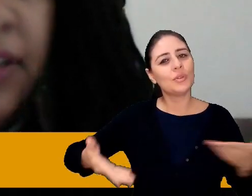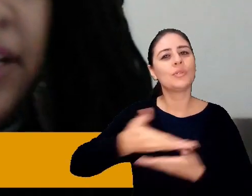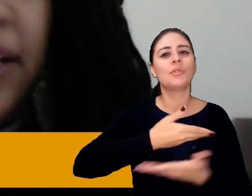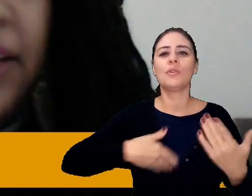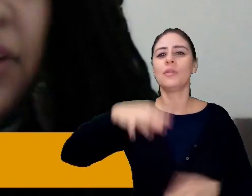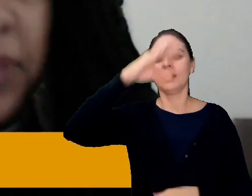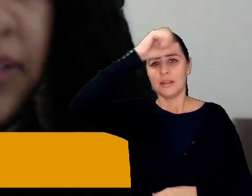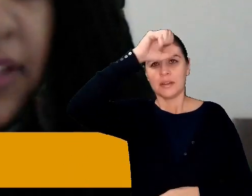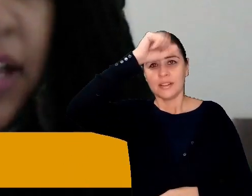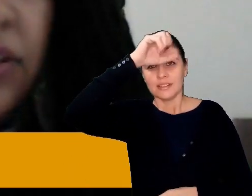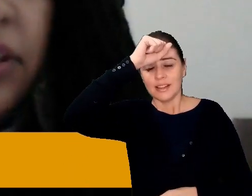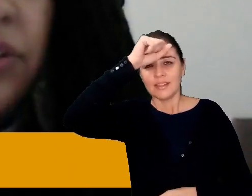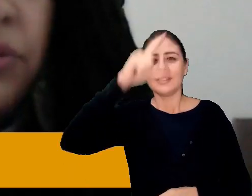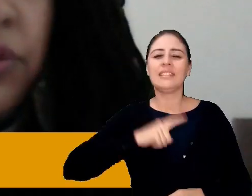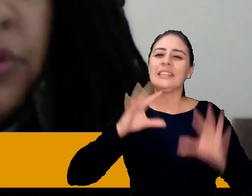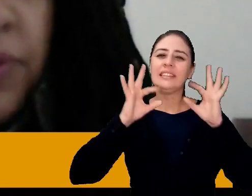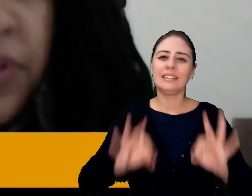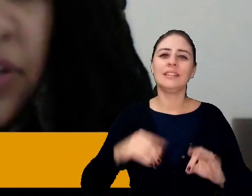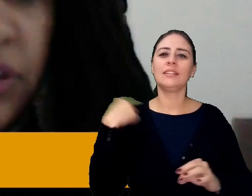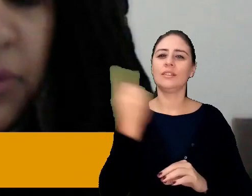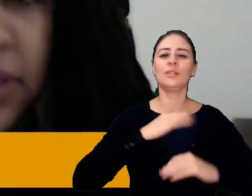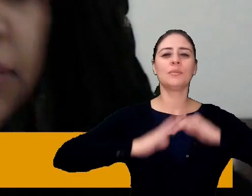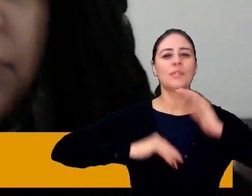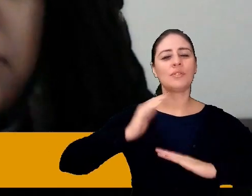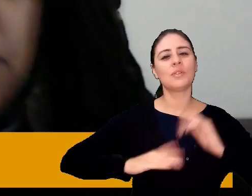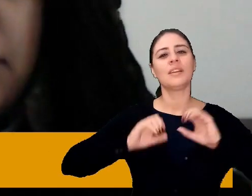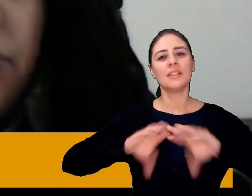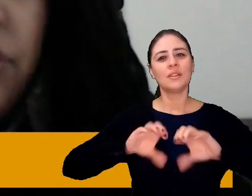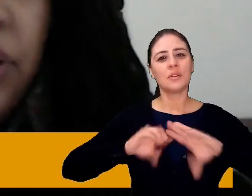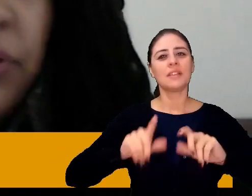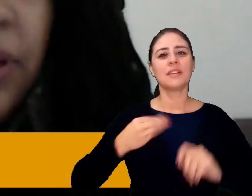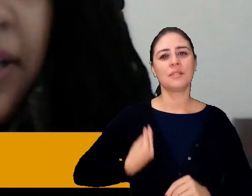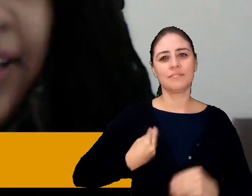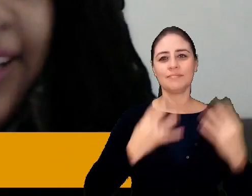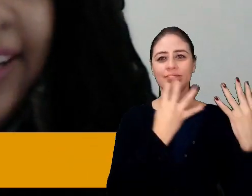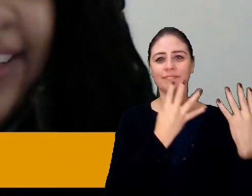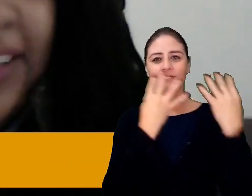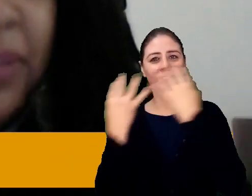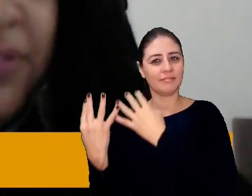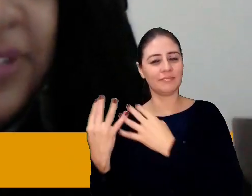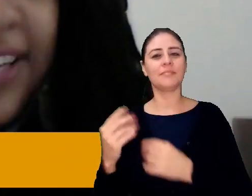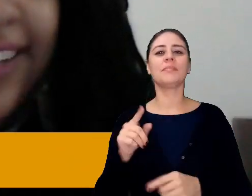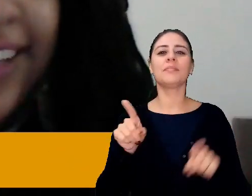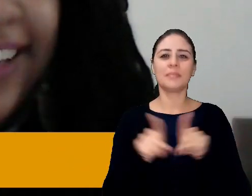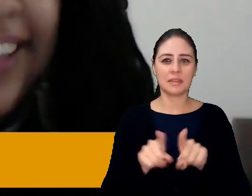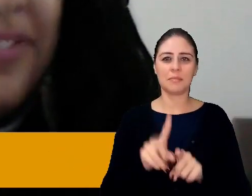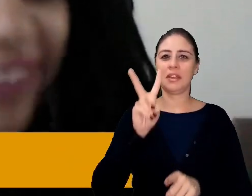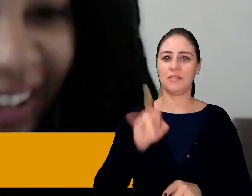troca, de aprendizagem. Acredito que os nossos profissionais de educação que estão nos assistindo também vão